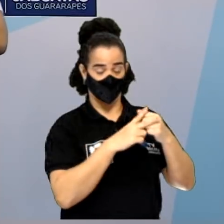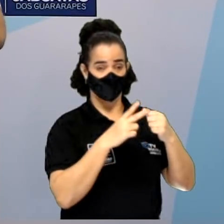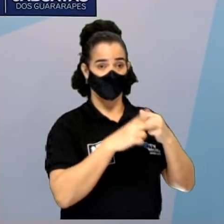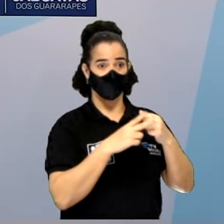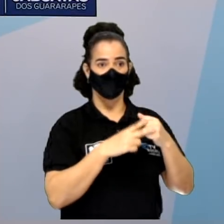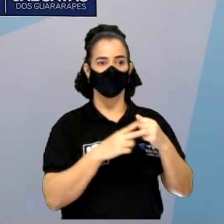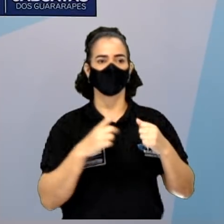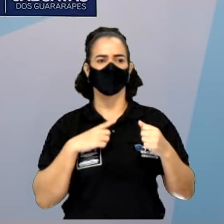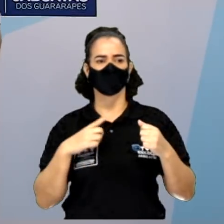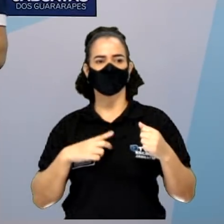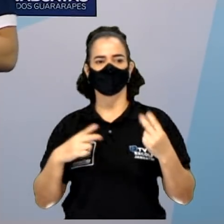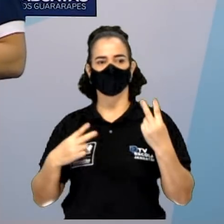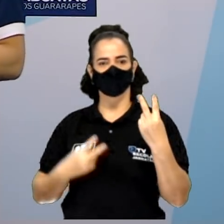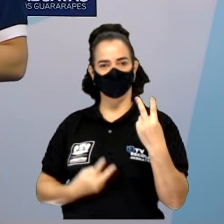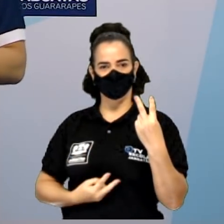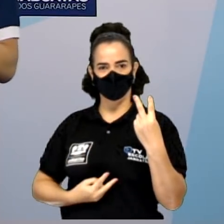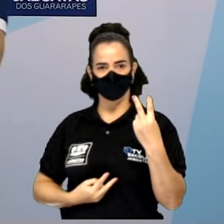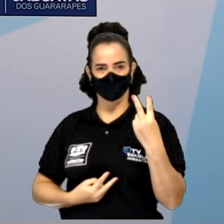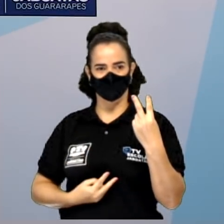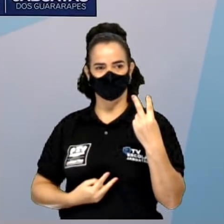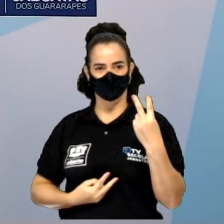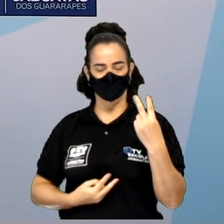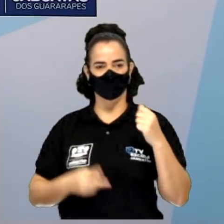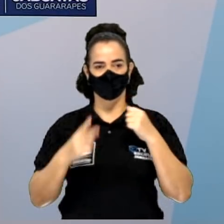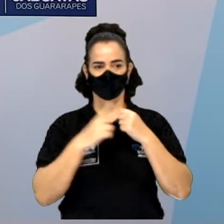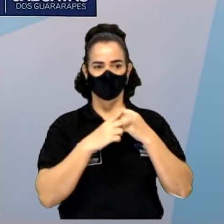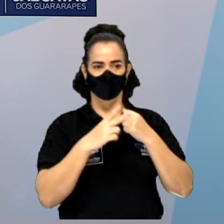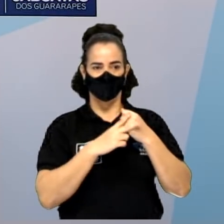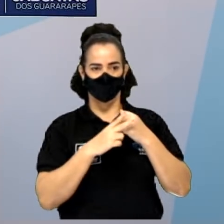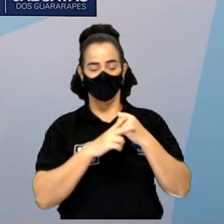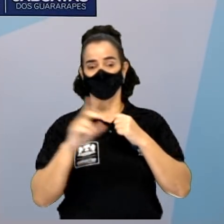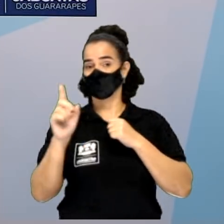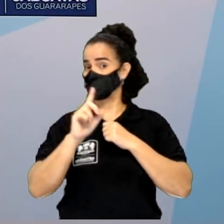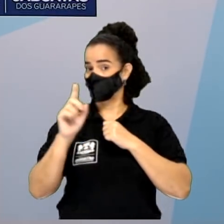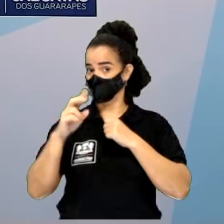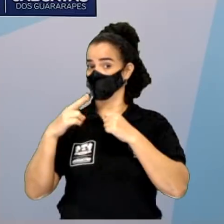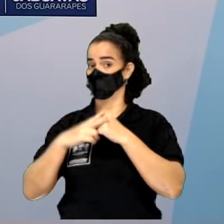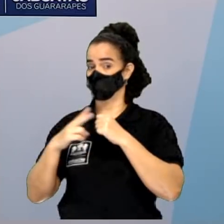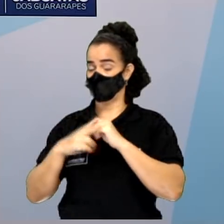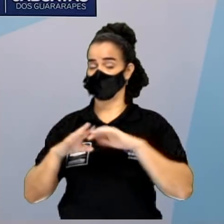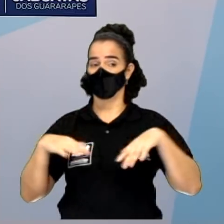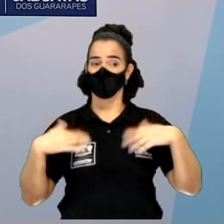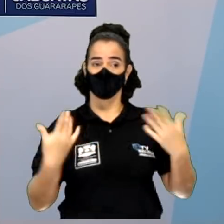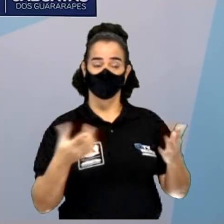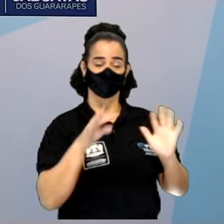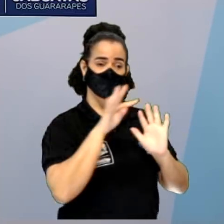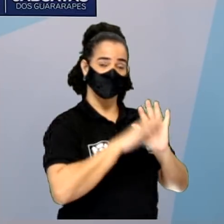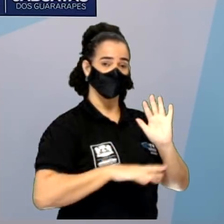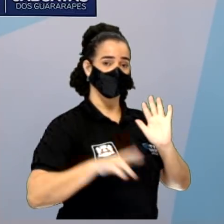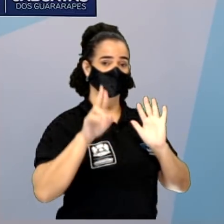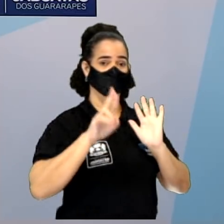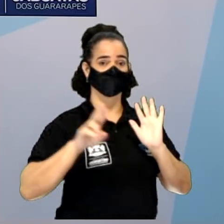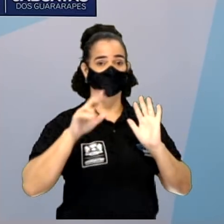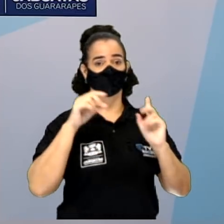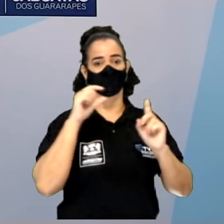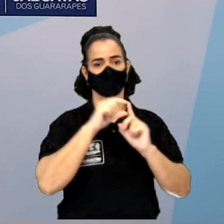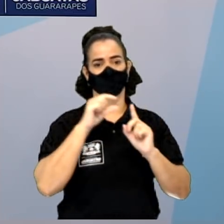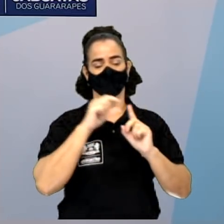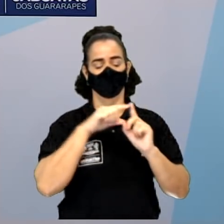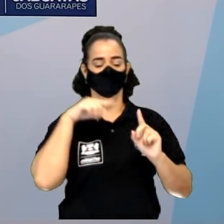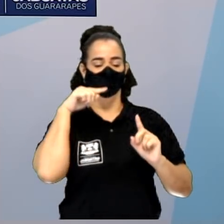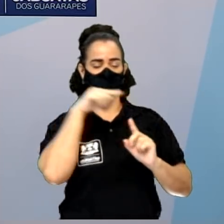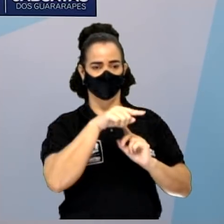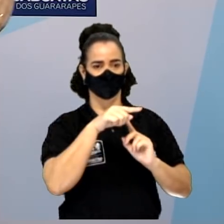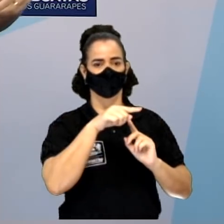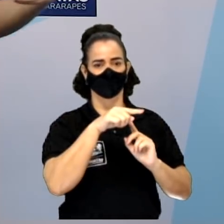tem a parte verbal e a parte não verbal. Deixa eu lembrar isso aqui para vocês. Olha só. Quando um texto utiliza palavras, esse texto é